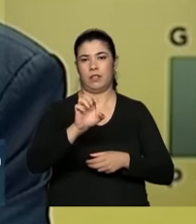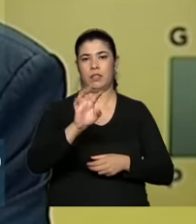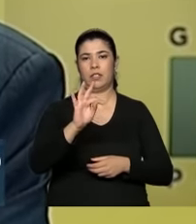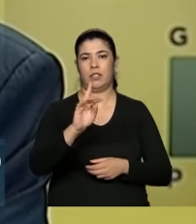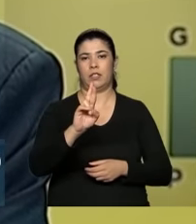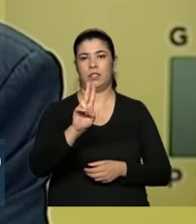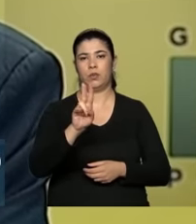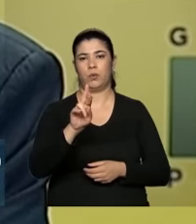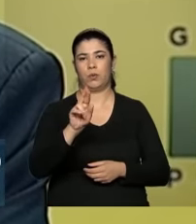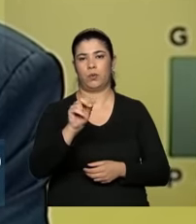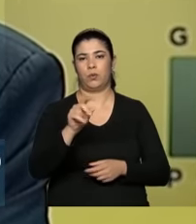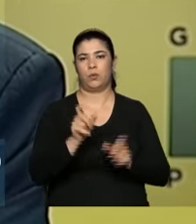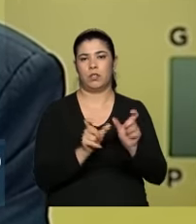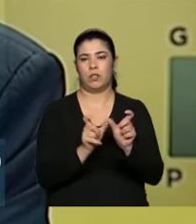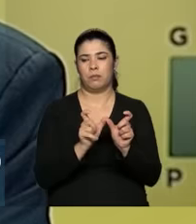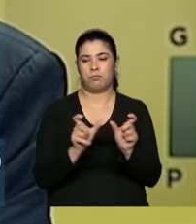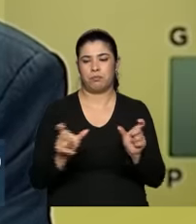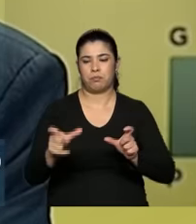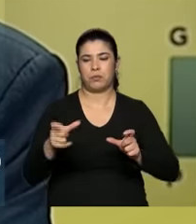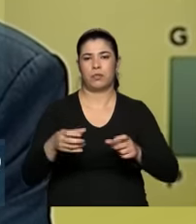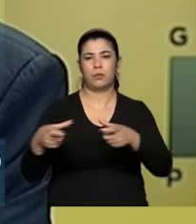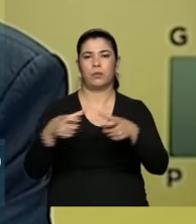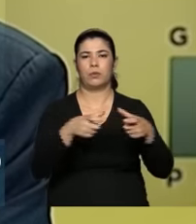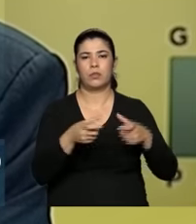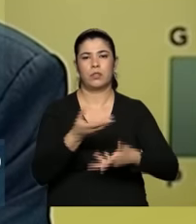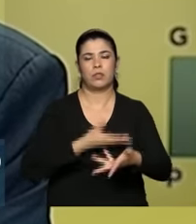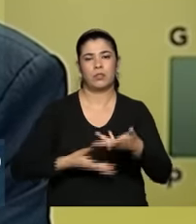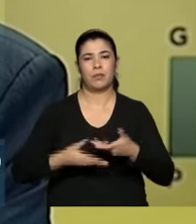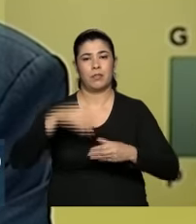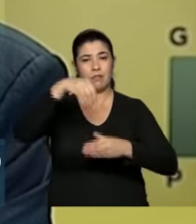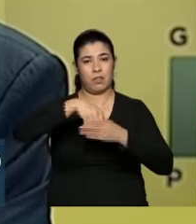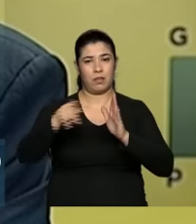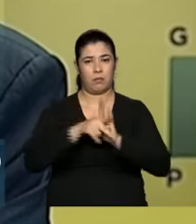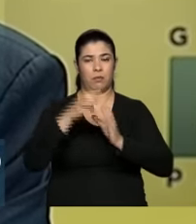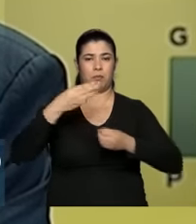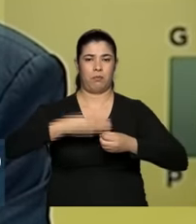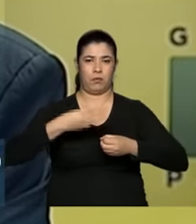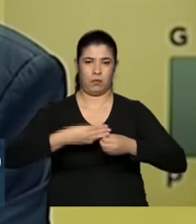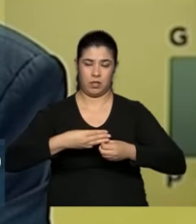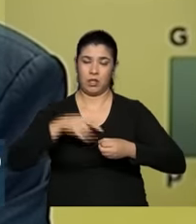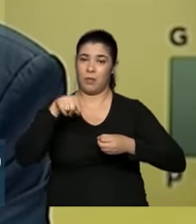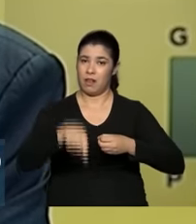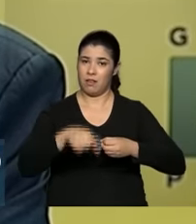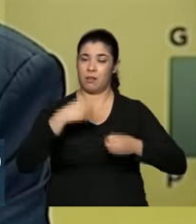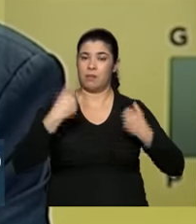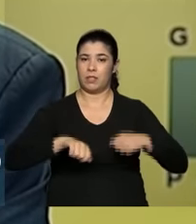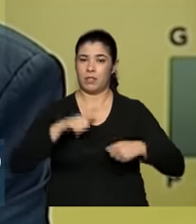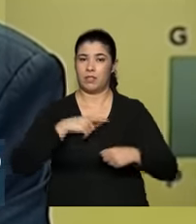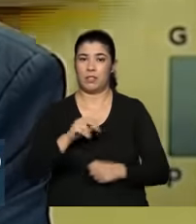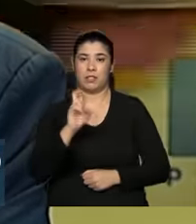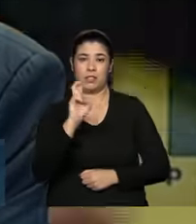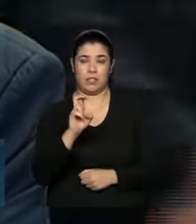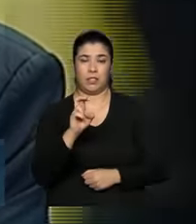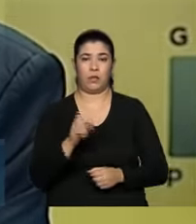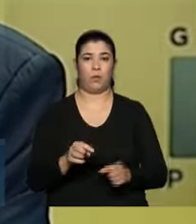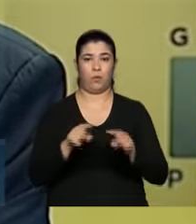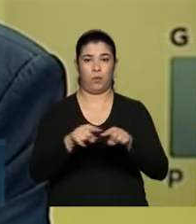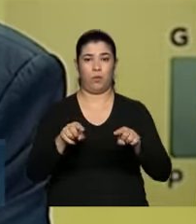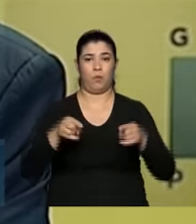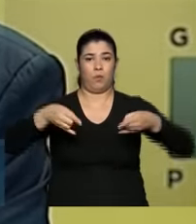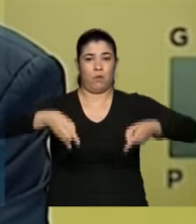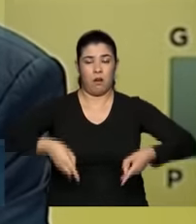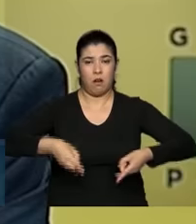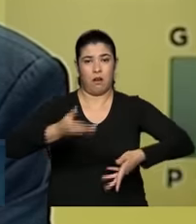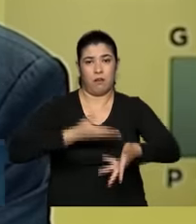já existe, e dentro dela dizer, é aí que tem que haver os 5 leitos, os 3 alunos, a urgência,